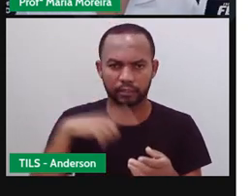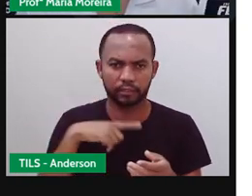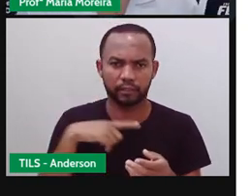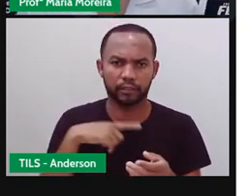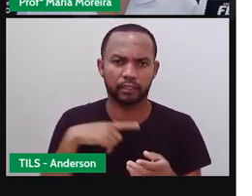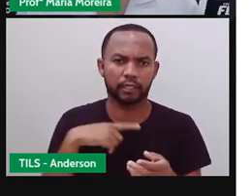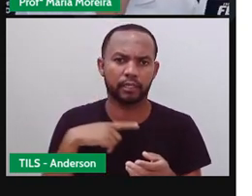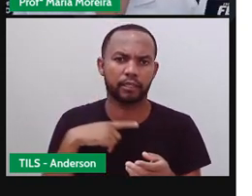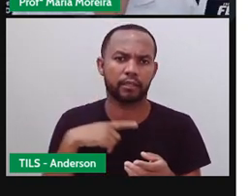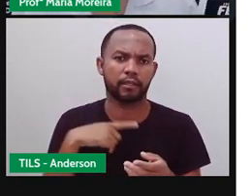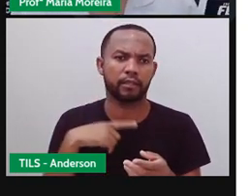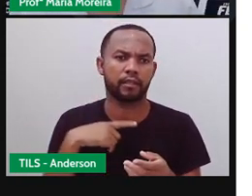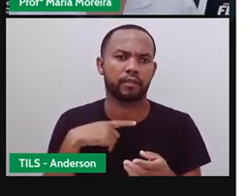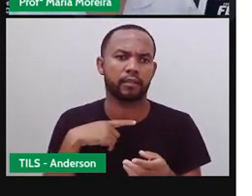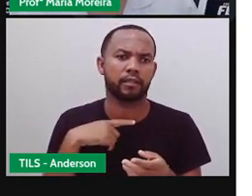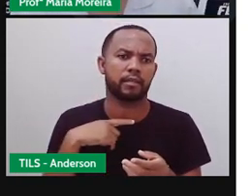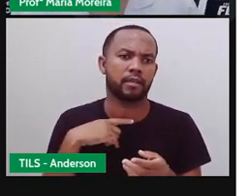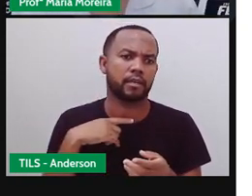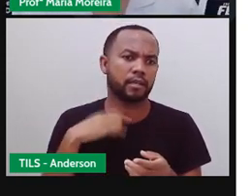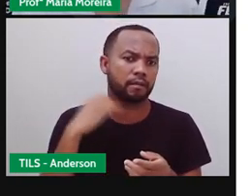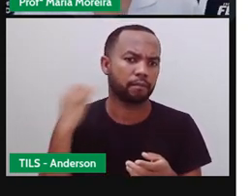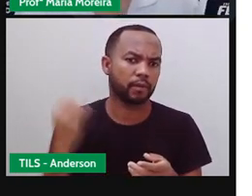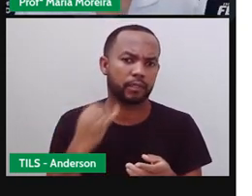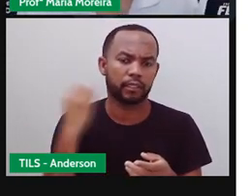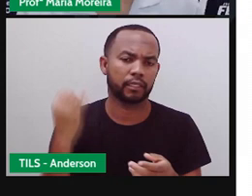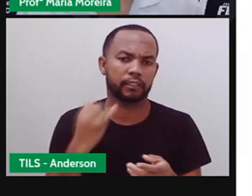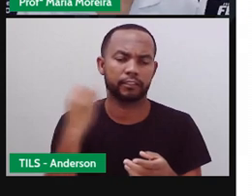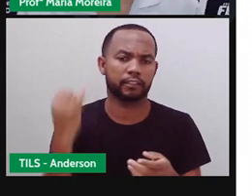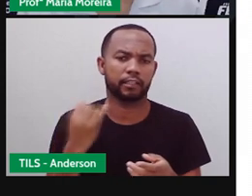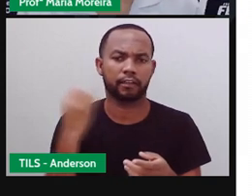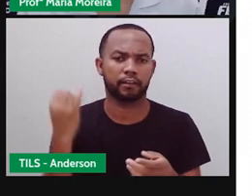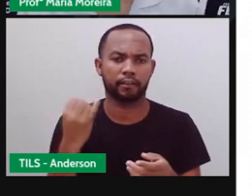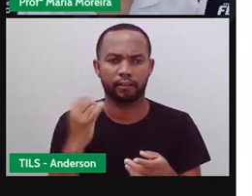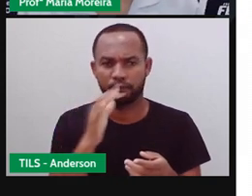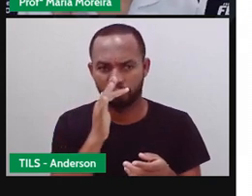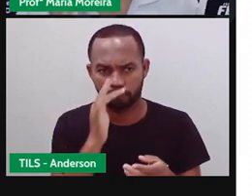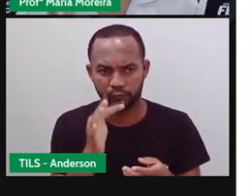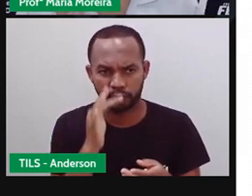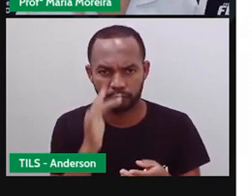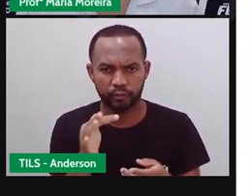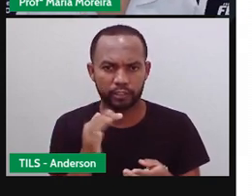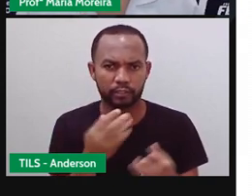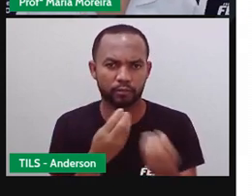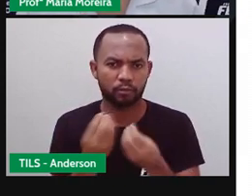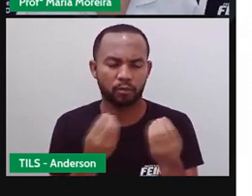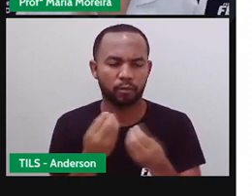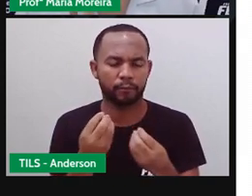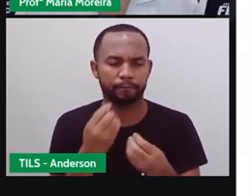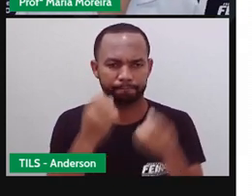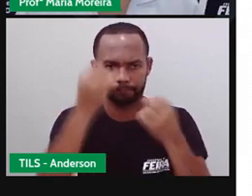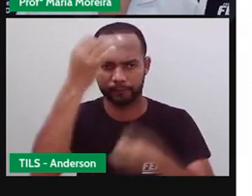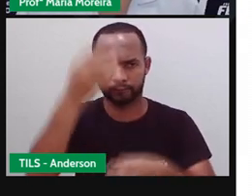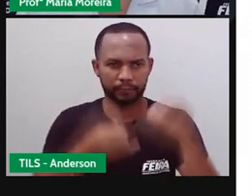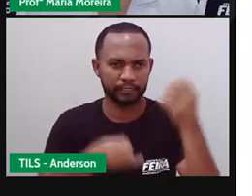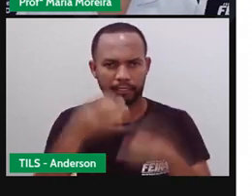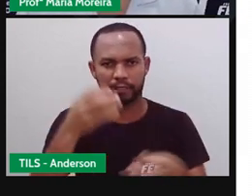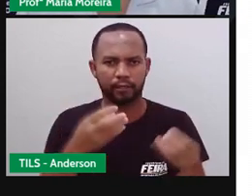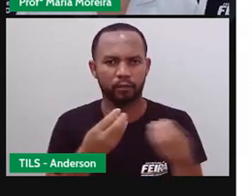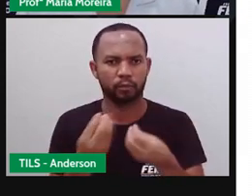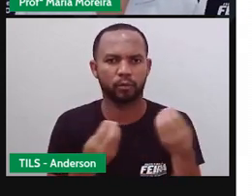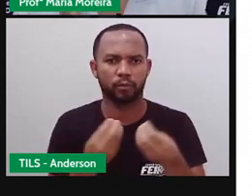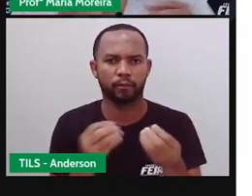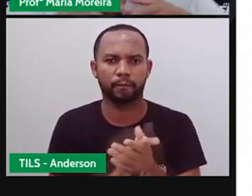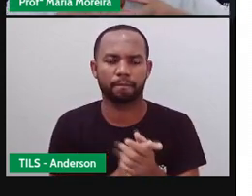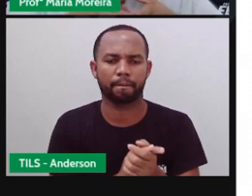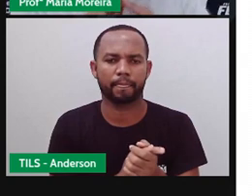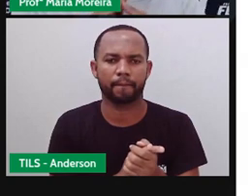importante na polinização das plantas das plantas Você sabe o que é polinização vou te explicar a polinização